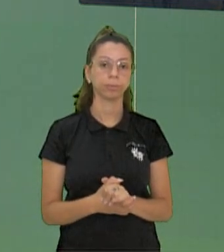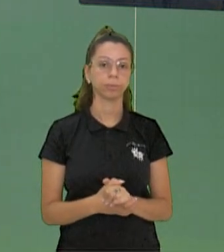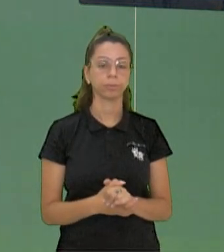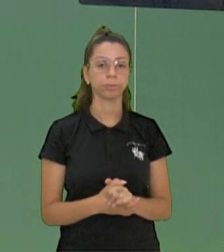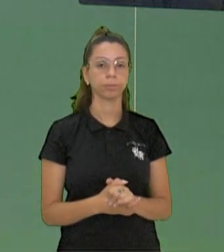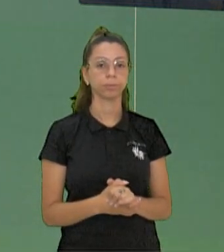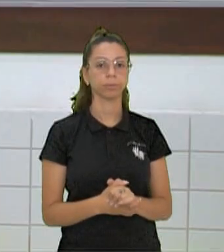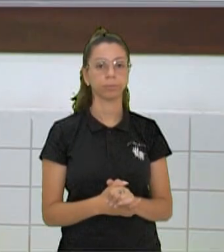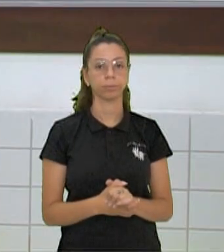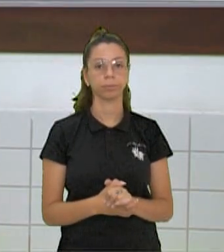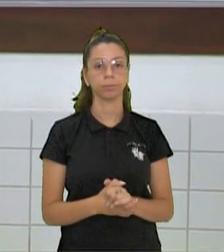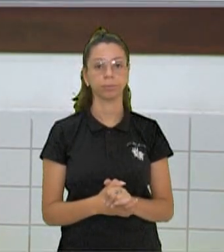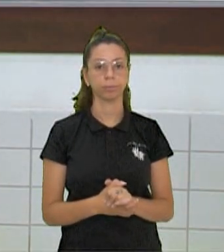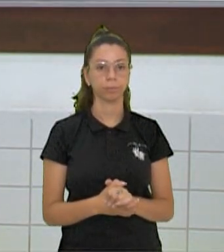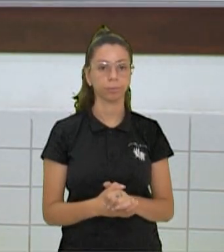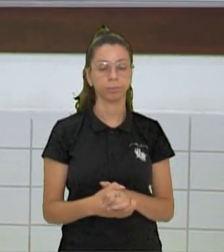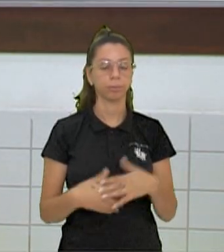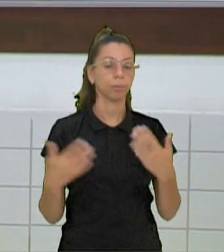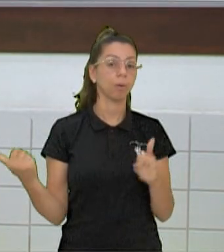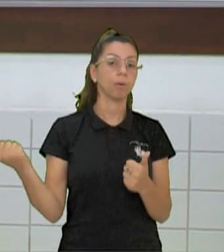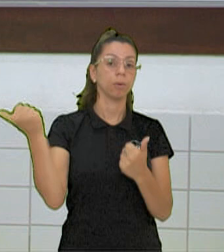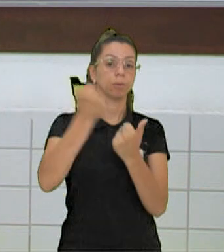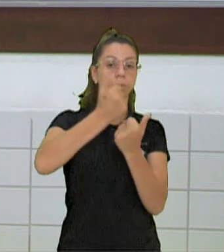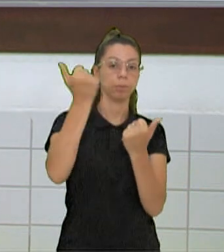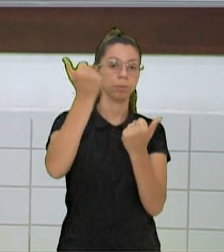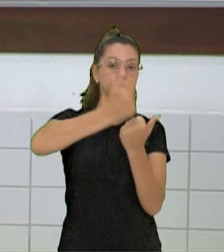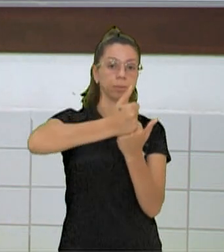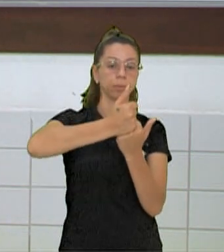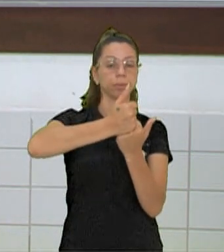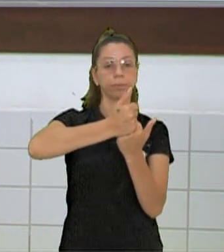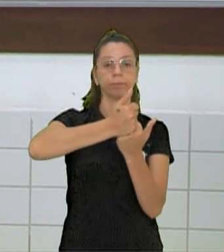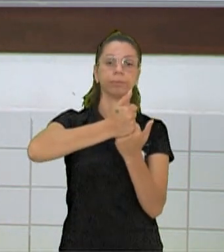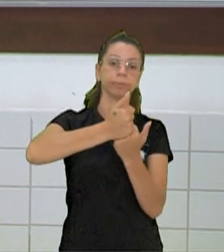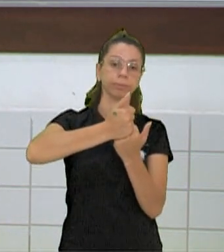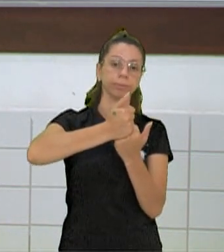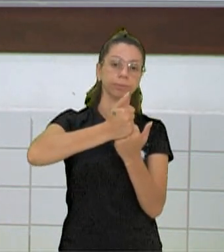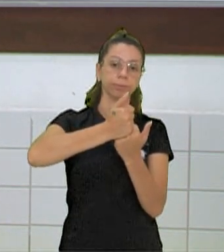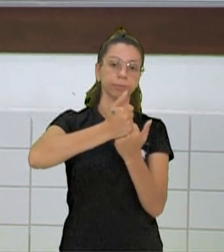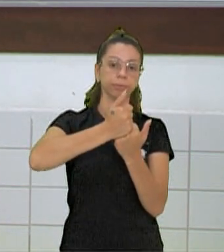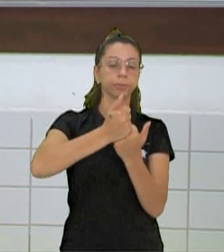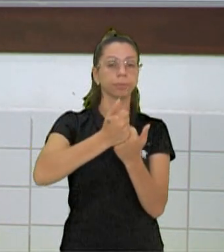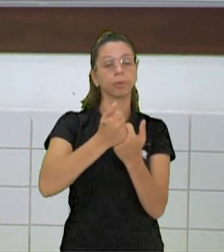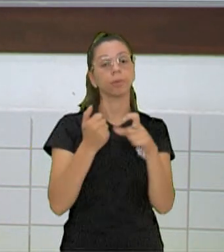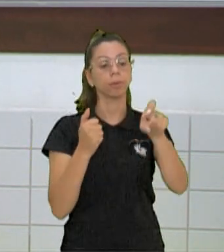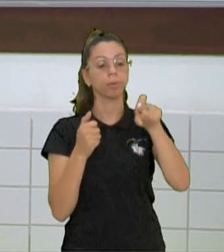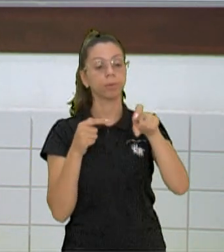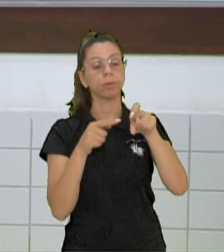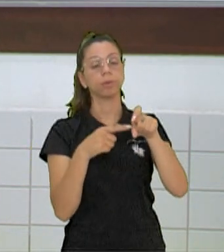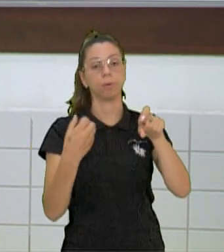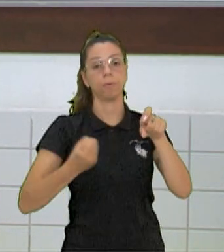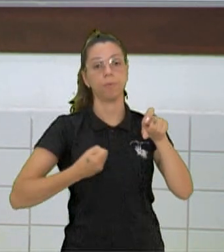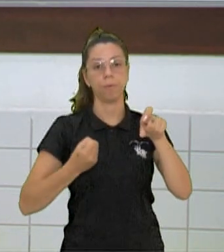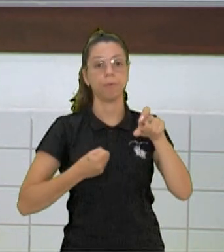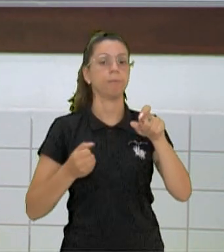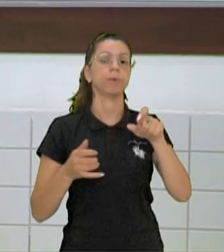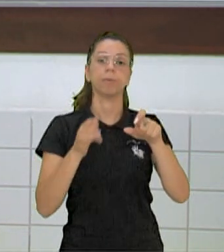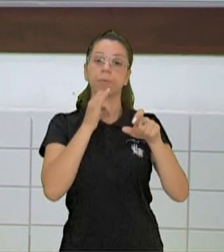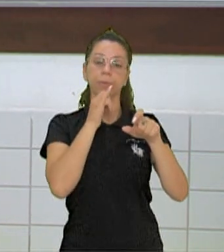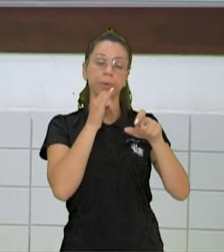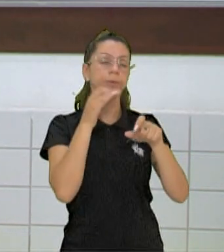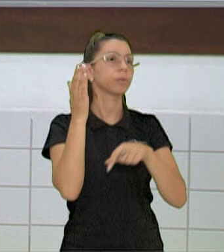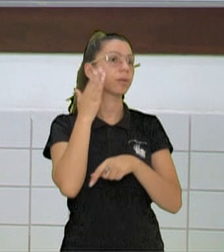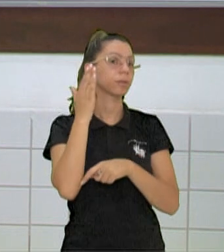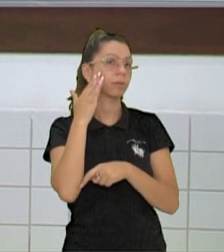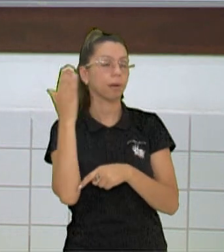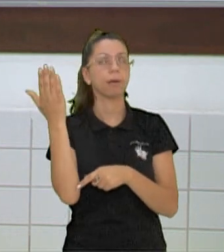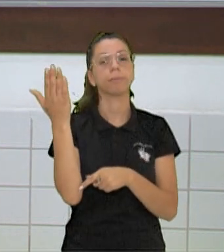8. Olha só. Então, a substituição que a gente faz no x é valor numérico. Agora, quando eu já tenho o